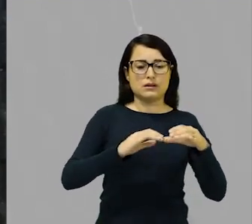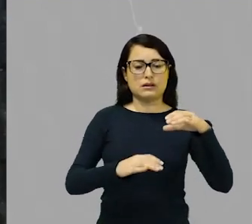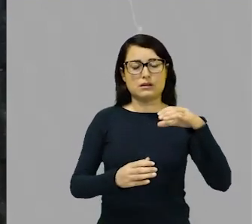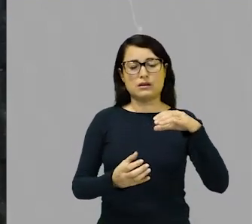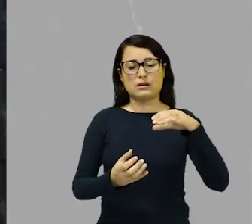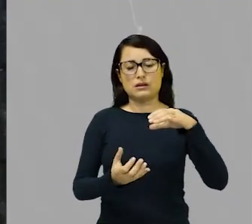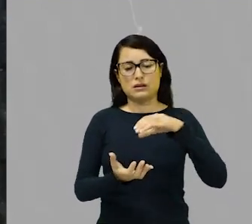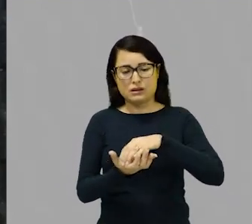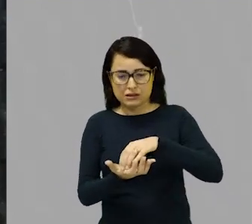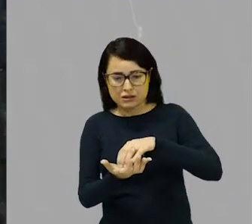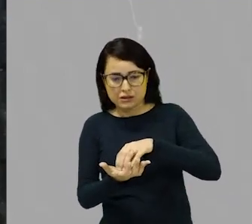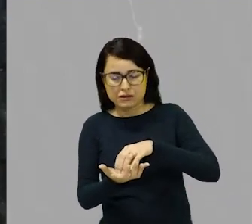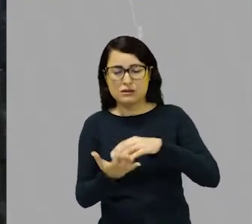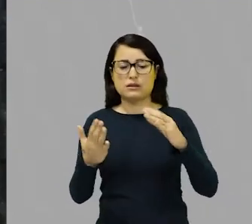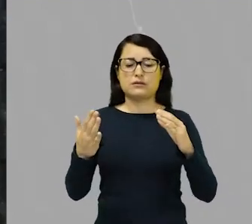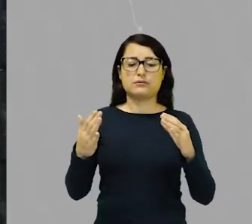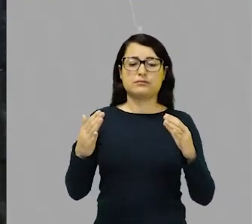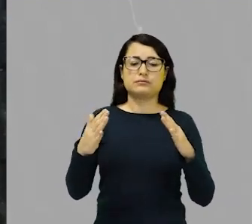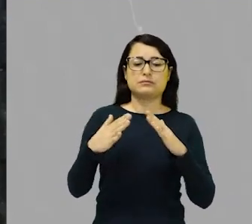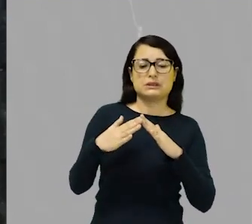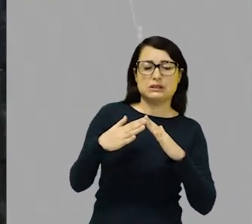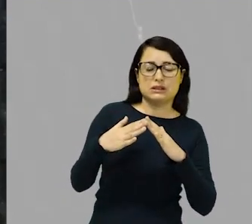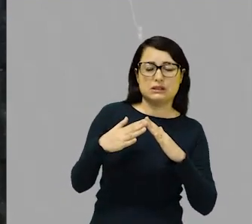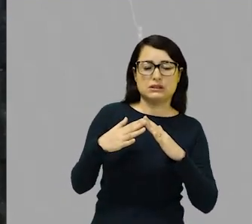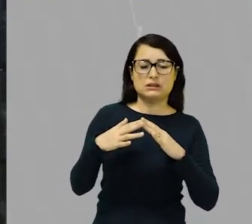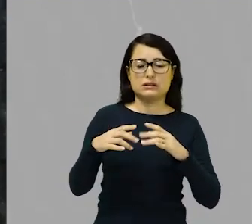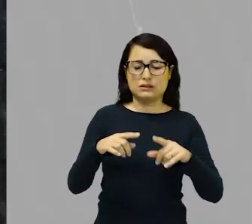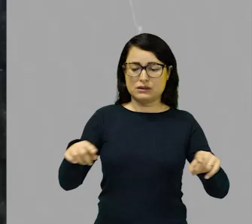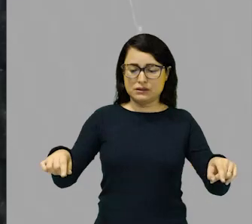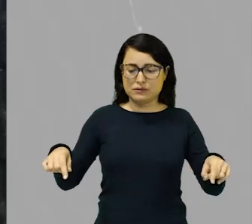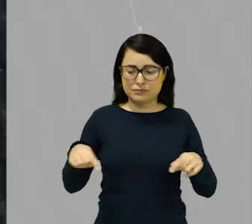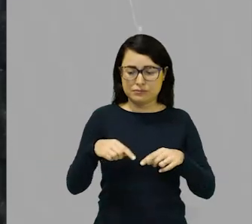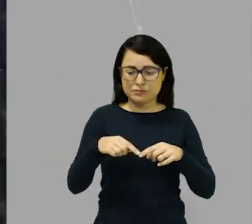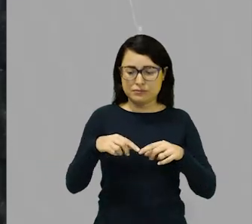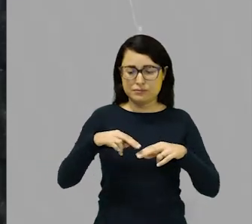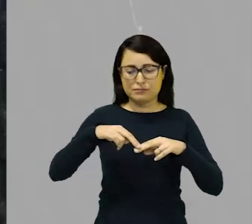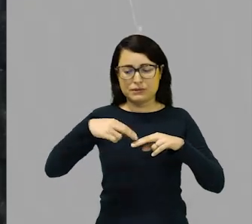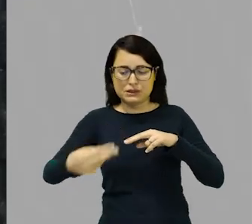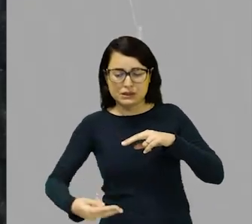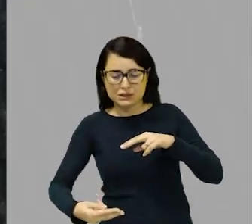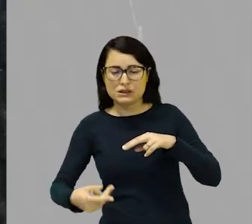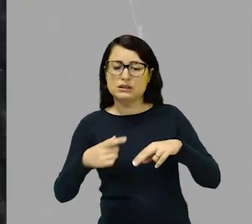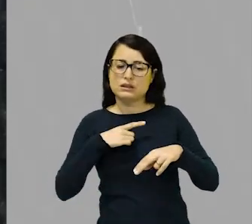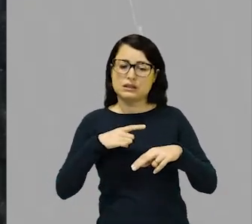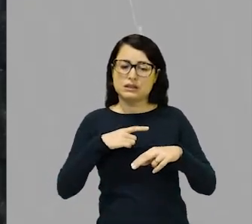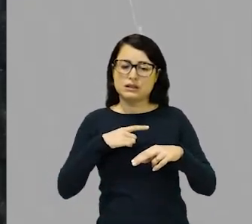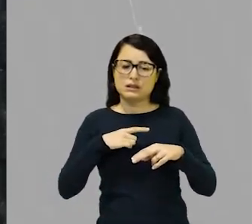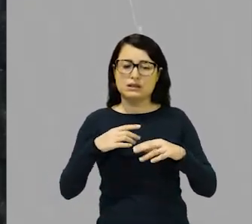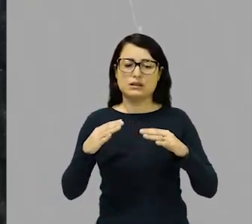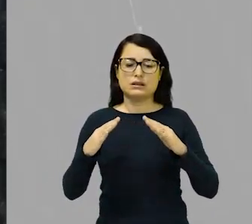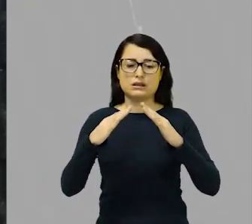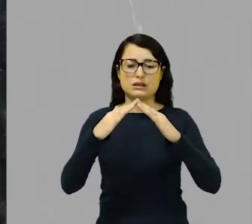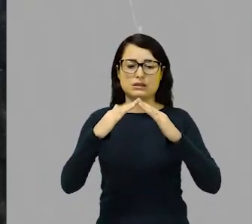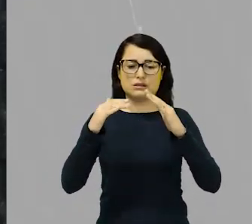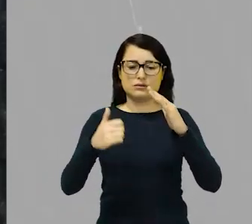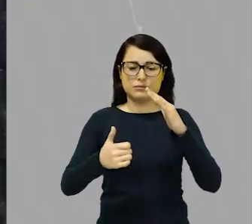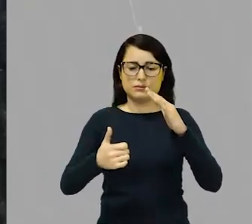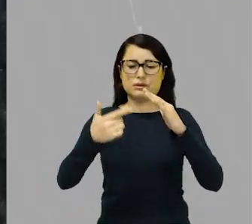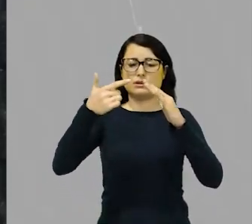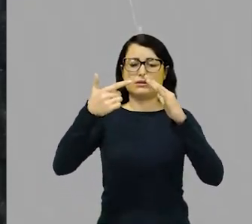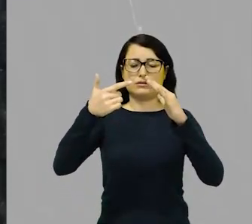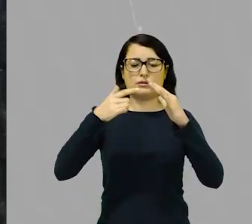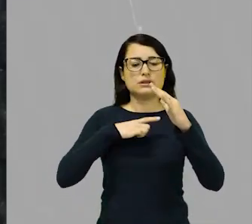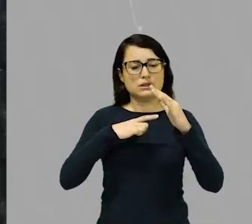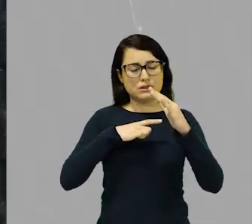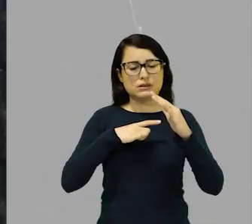as residências, né? Hoje em dia tem residência que tem piscina, por exemplo, outras não, de 2 andares e outras só de 1 andar,